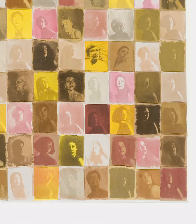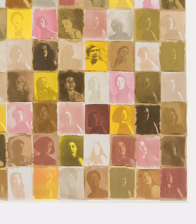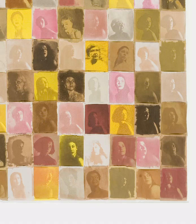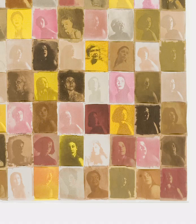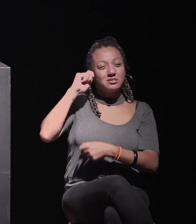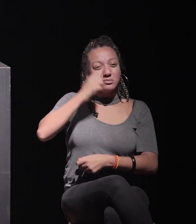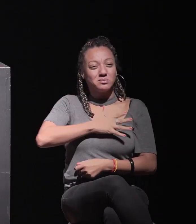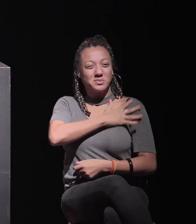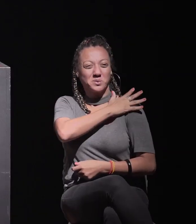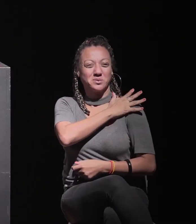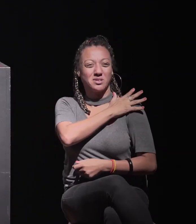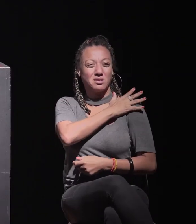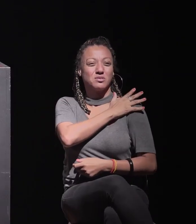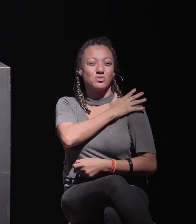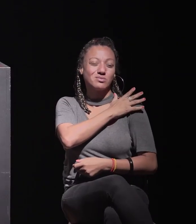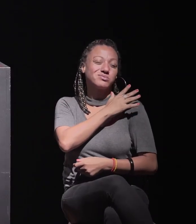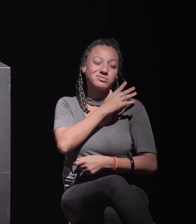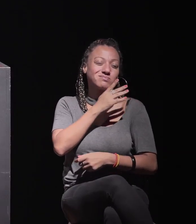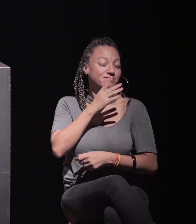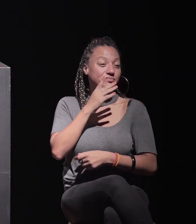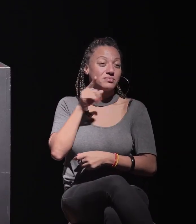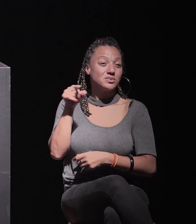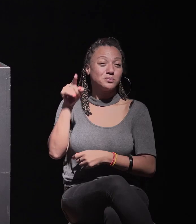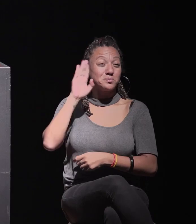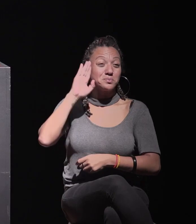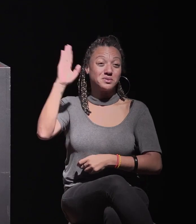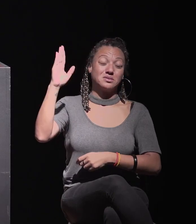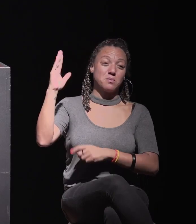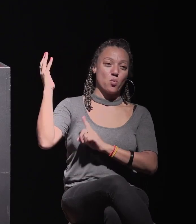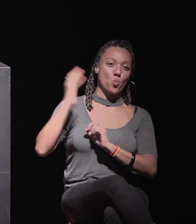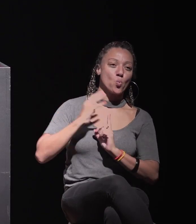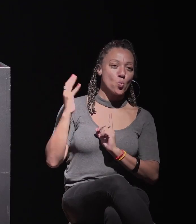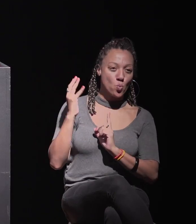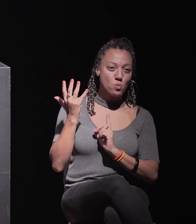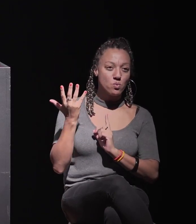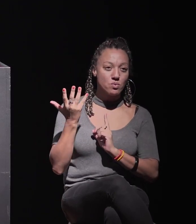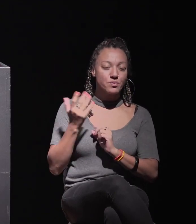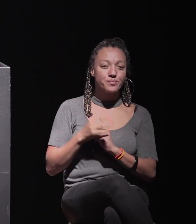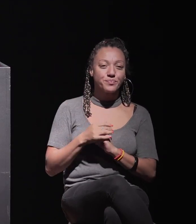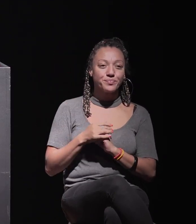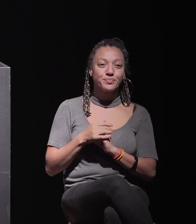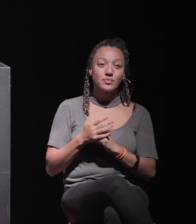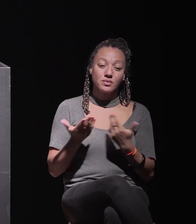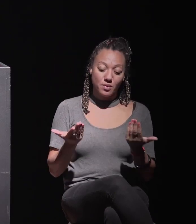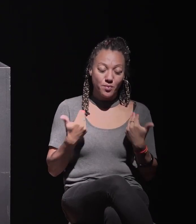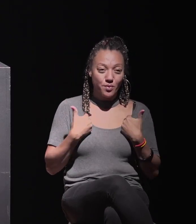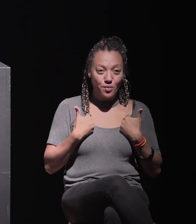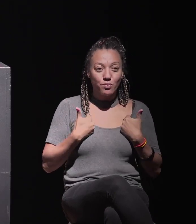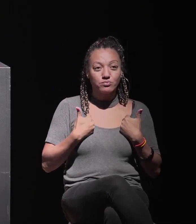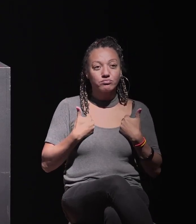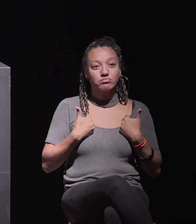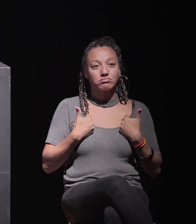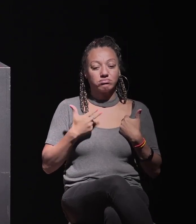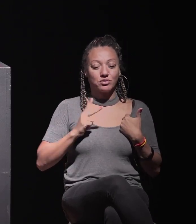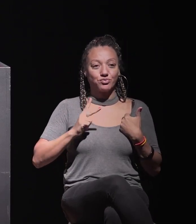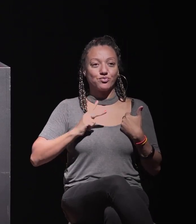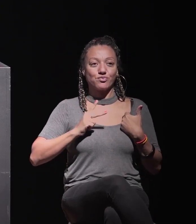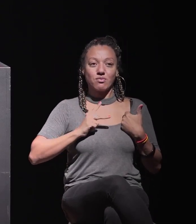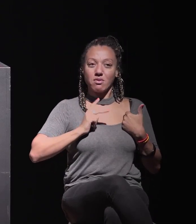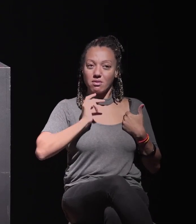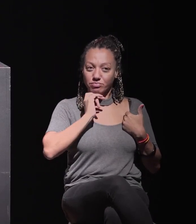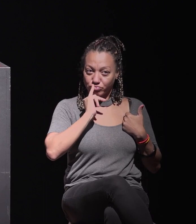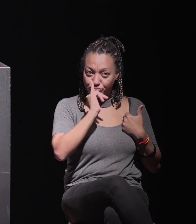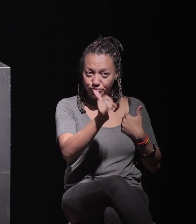capitalismo. Então, acho que é importante a gente entender que é esse lugar que eu parto, né? E